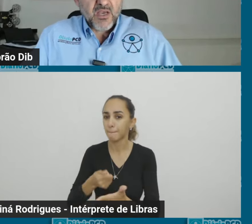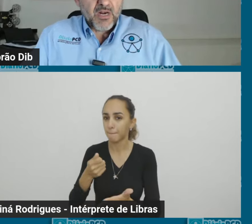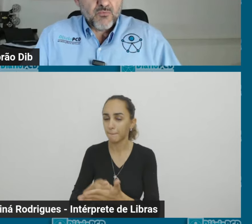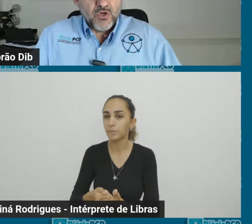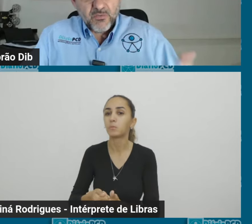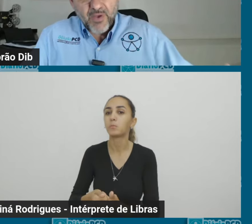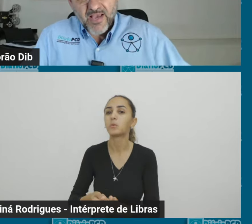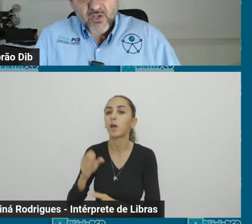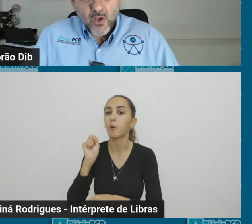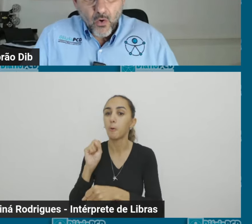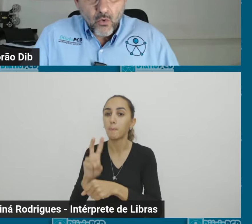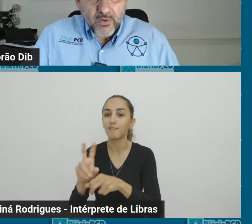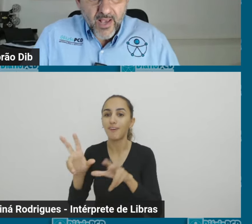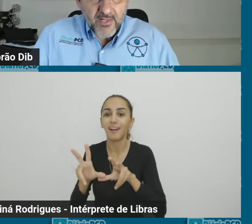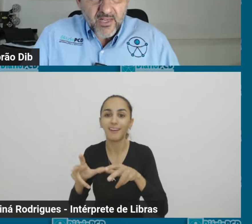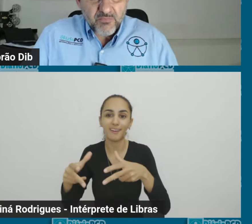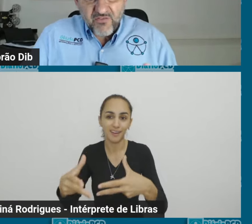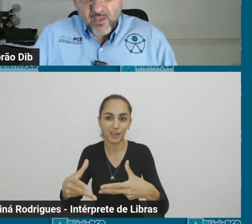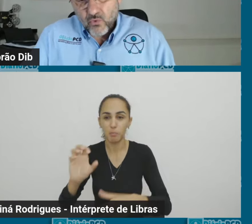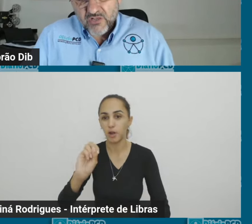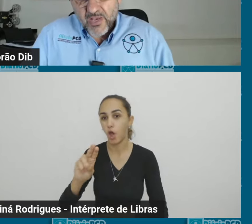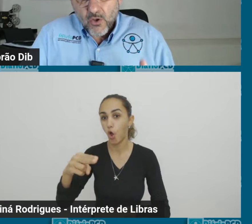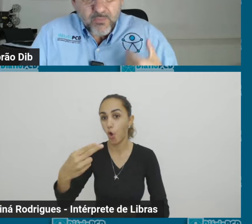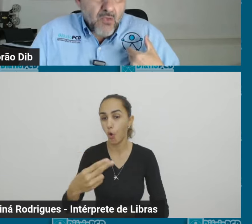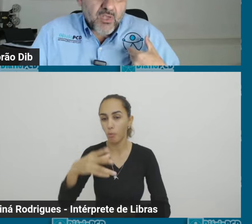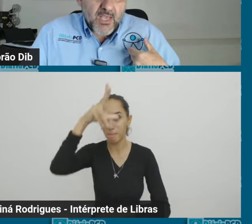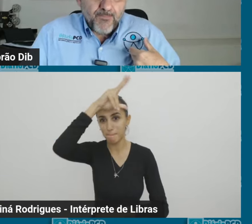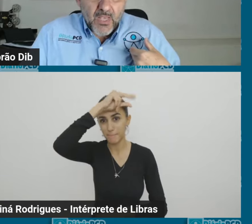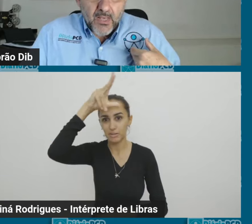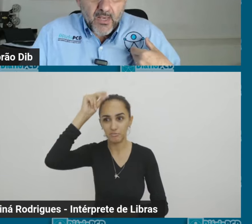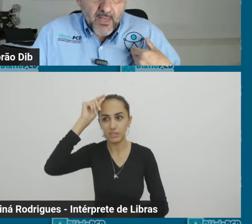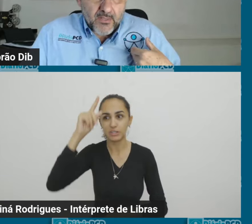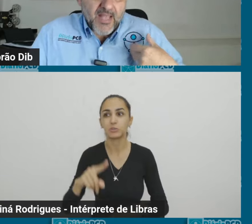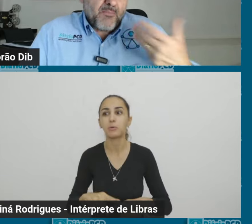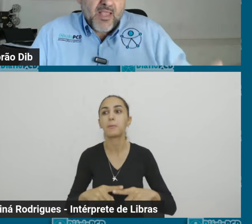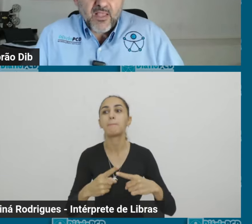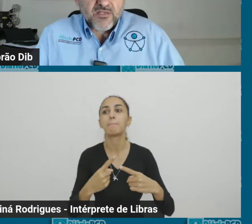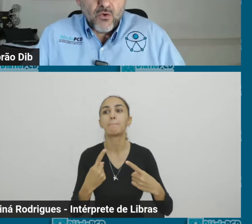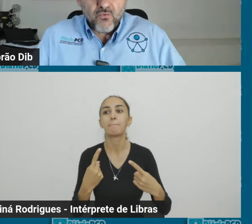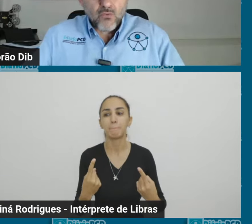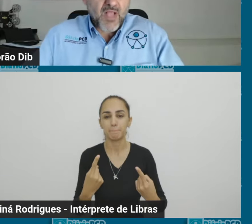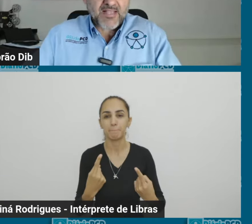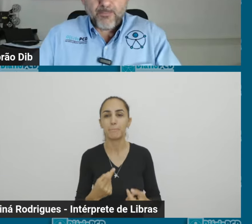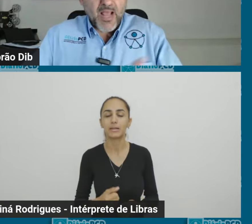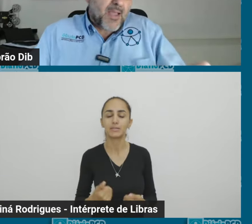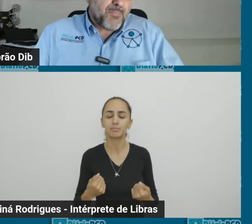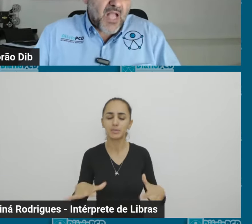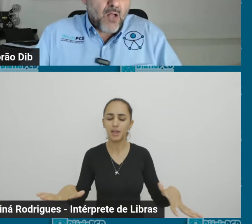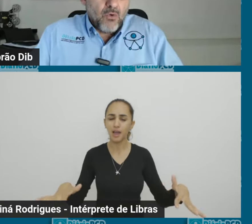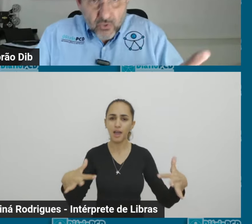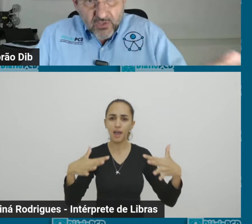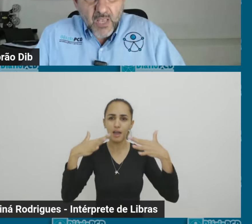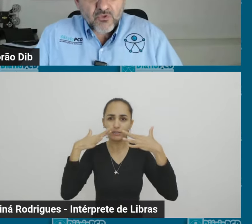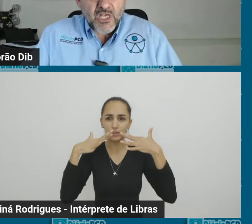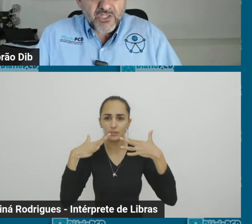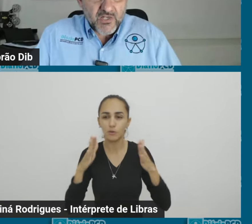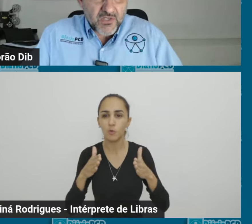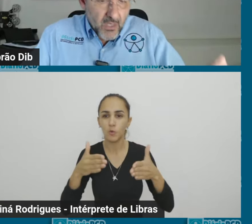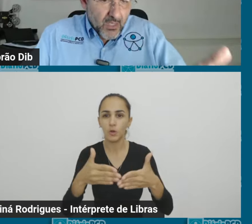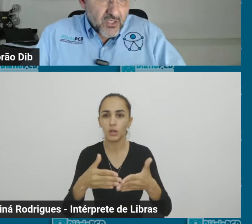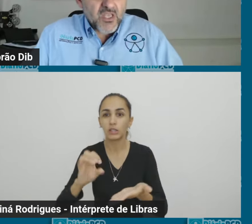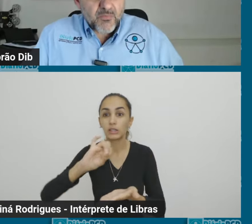Câmara, nas câmaras municipais ou nas prefeituras. Mas eu tenho que ter a minha atenção voltada para a capital, onde nós temos